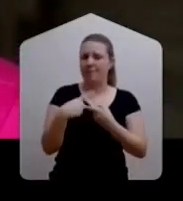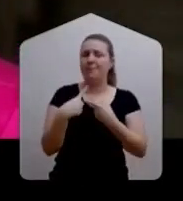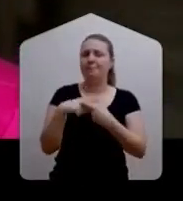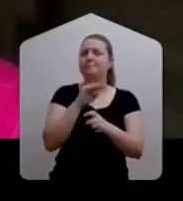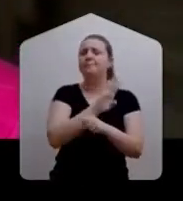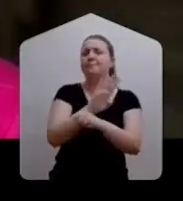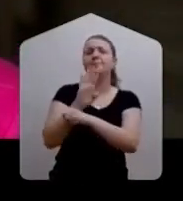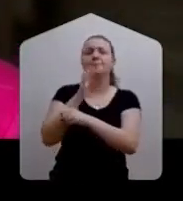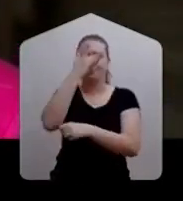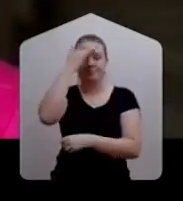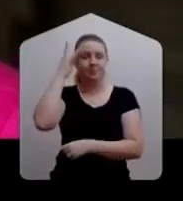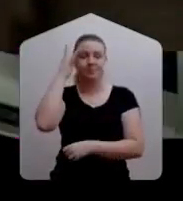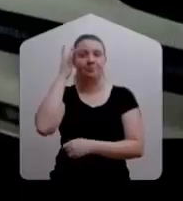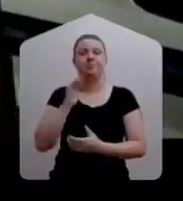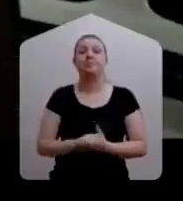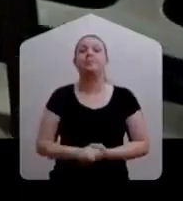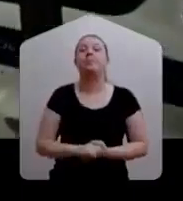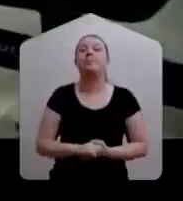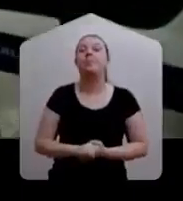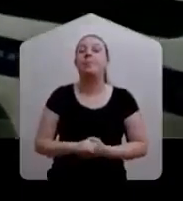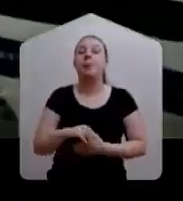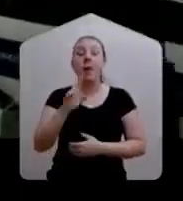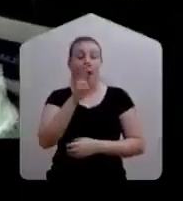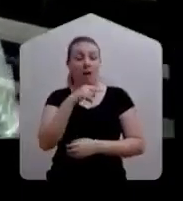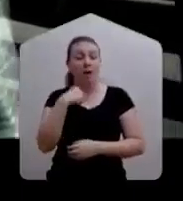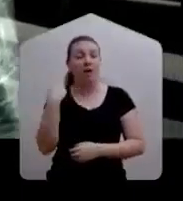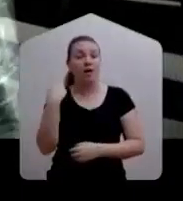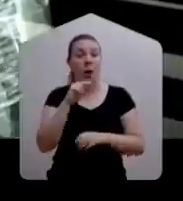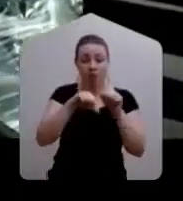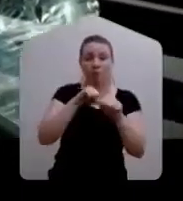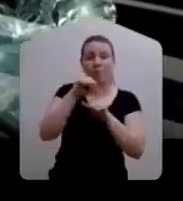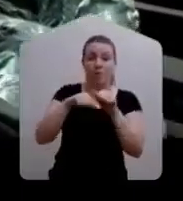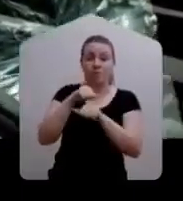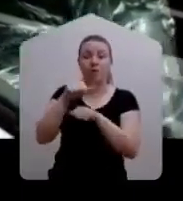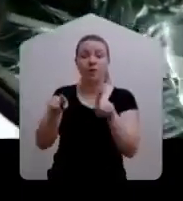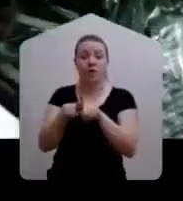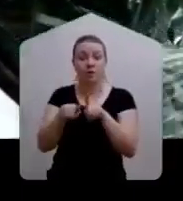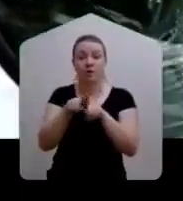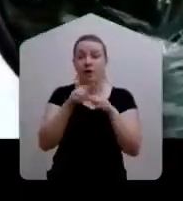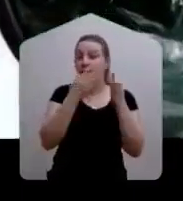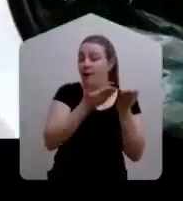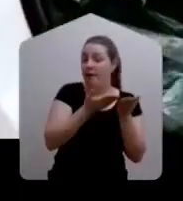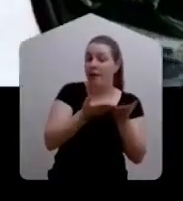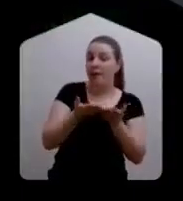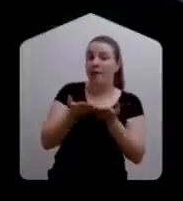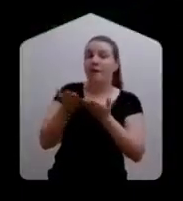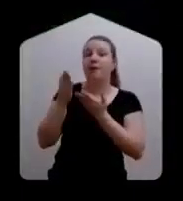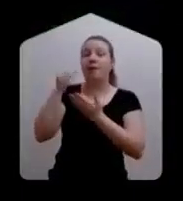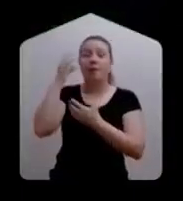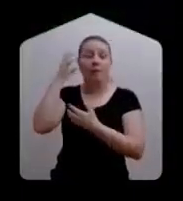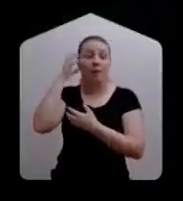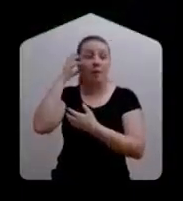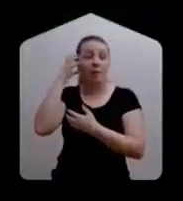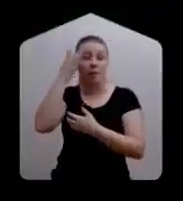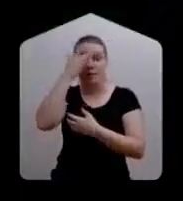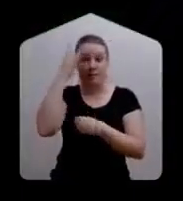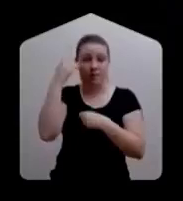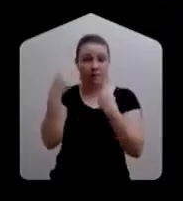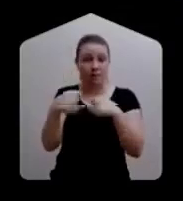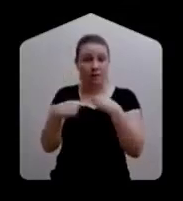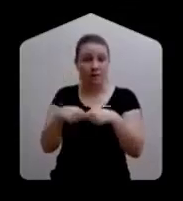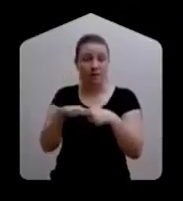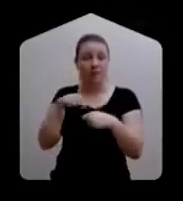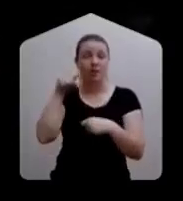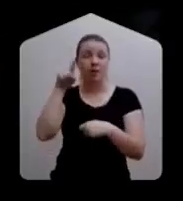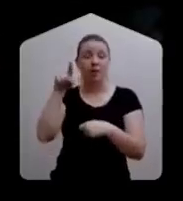ele está ajudando bastante as pessoas. Além disso, estamos tornando o transporte de pacientes para Cuiabá mais digno, com